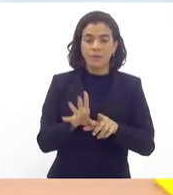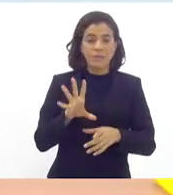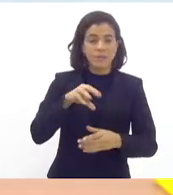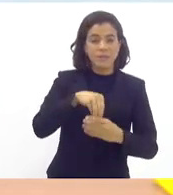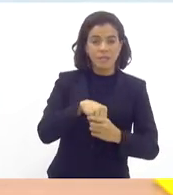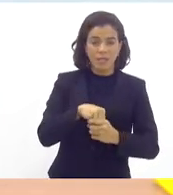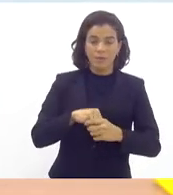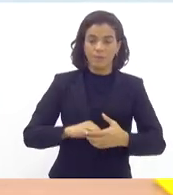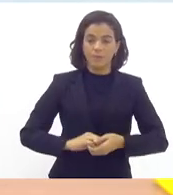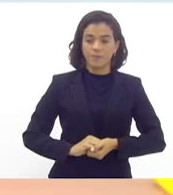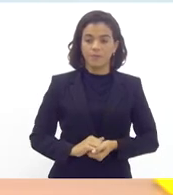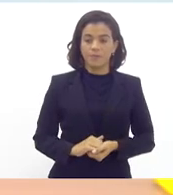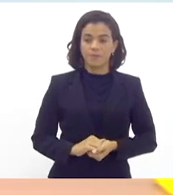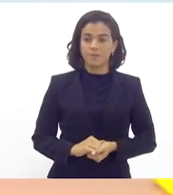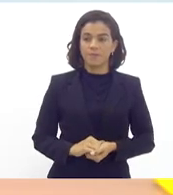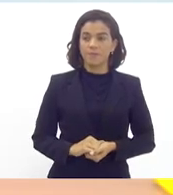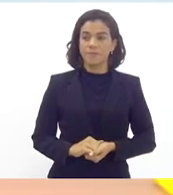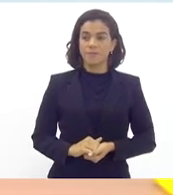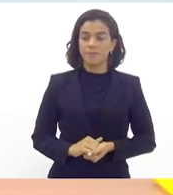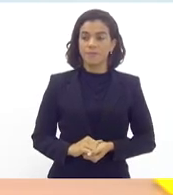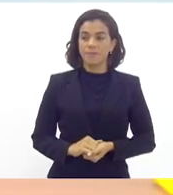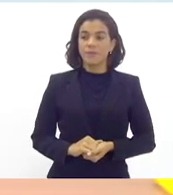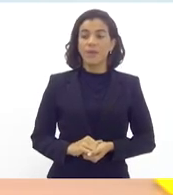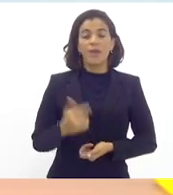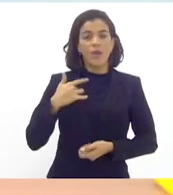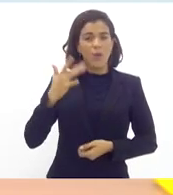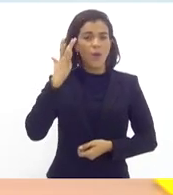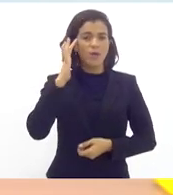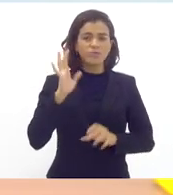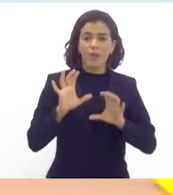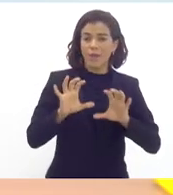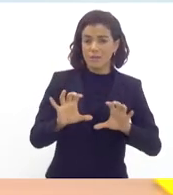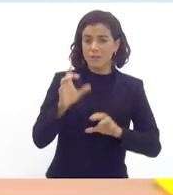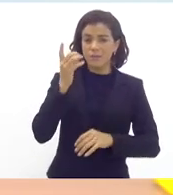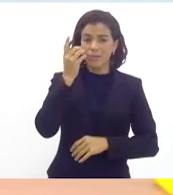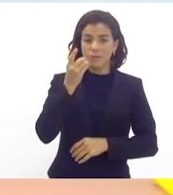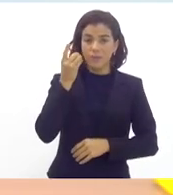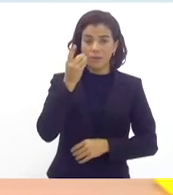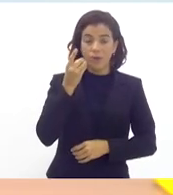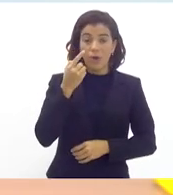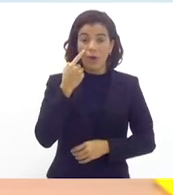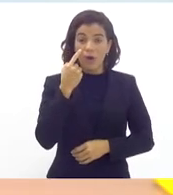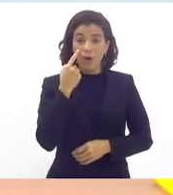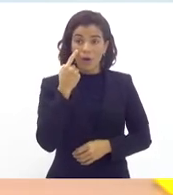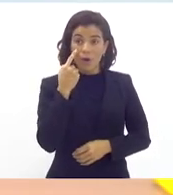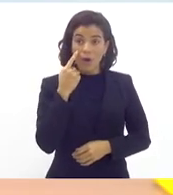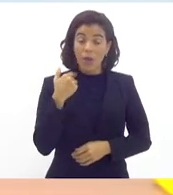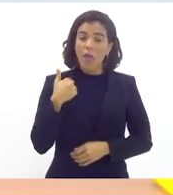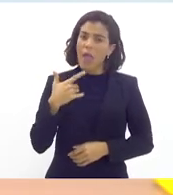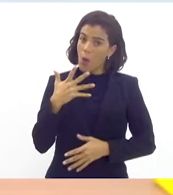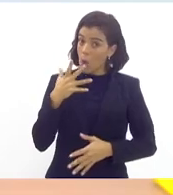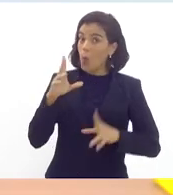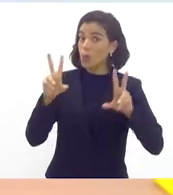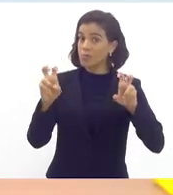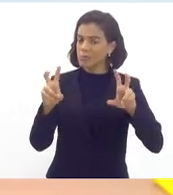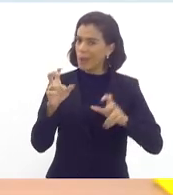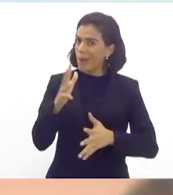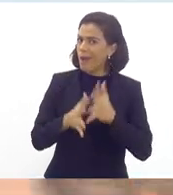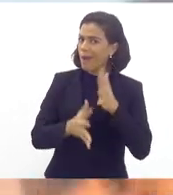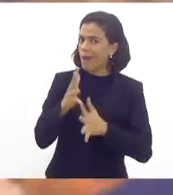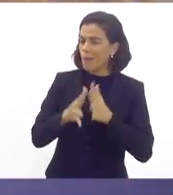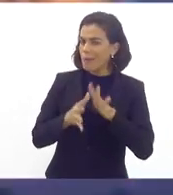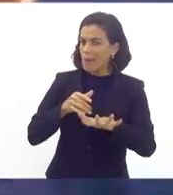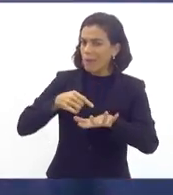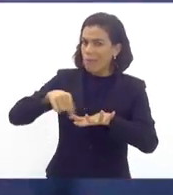dentro desse desenho da PEC. Está certo? Eu acho que é isso, deputado. Assim, colocando... Assim, o tema é complexo, tem muitas dimensões.